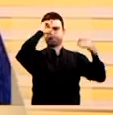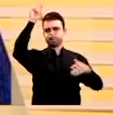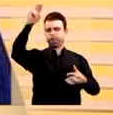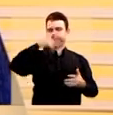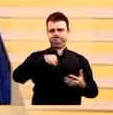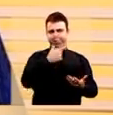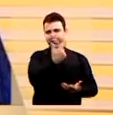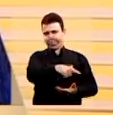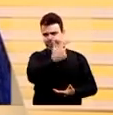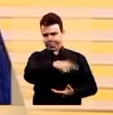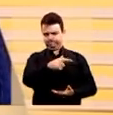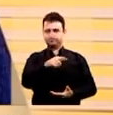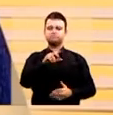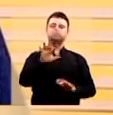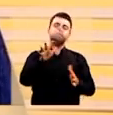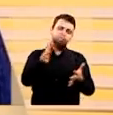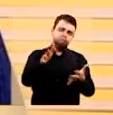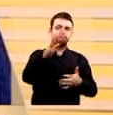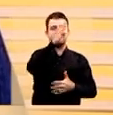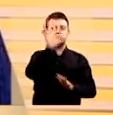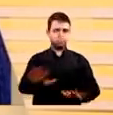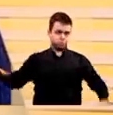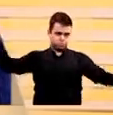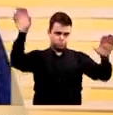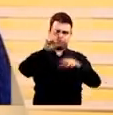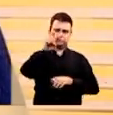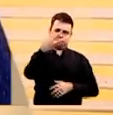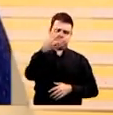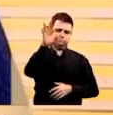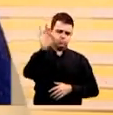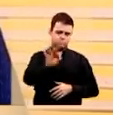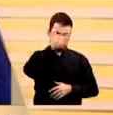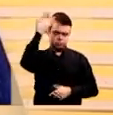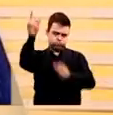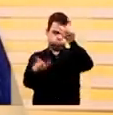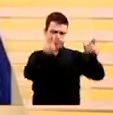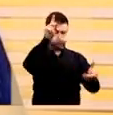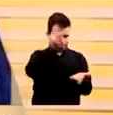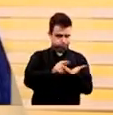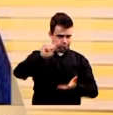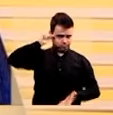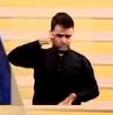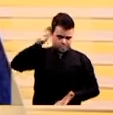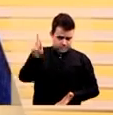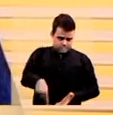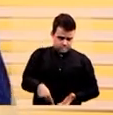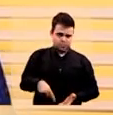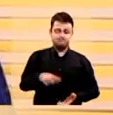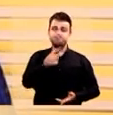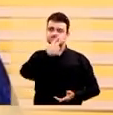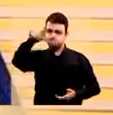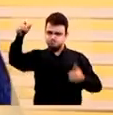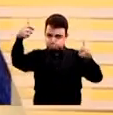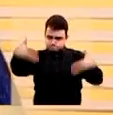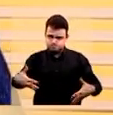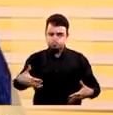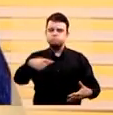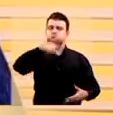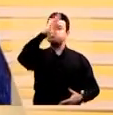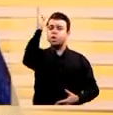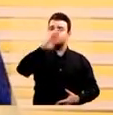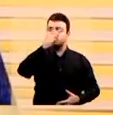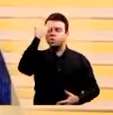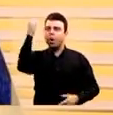se autodeclaram, 54% dos brasileiros se autodeclaram negros. Um outro dado também alarmante, entre os mais ricos no